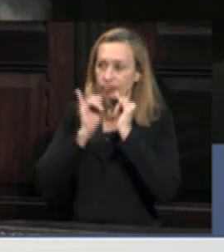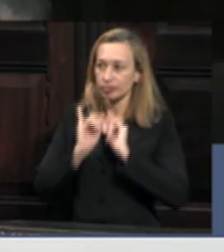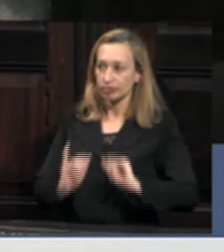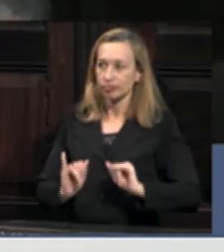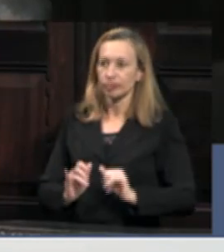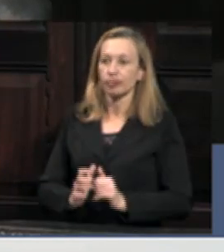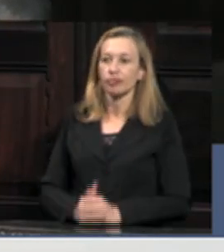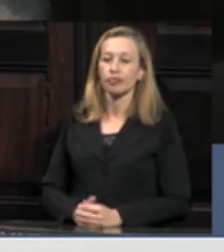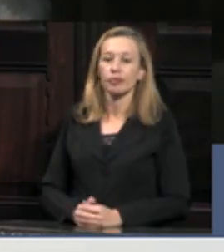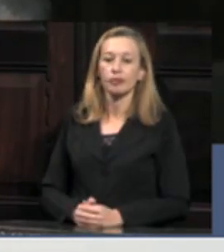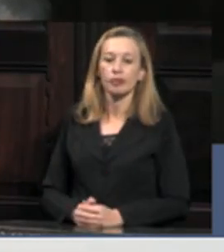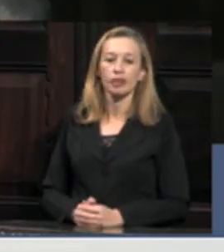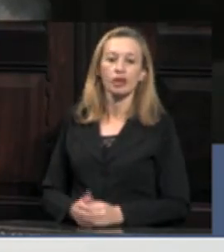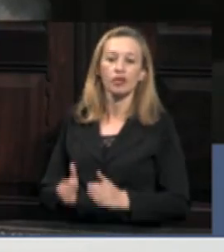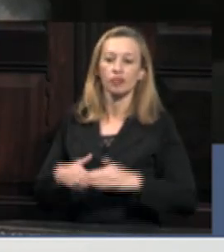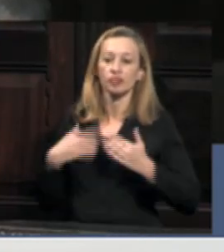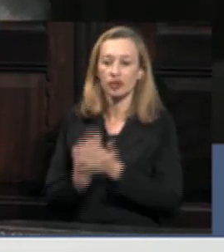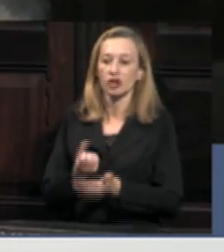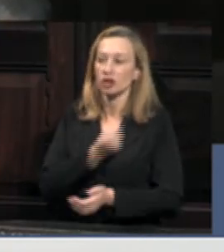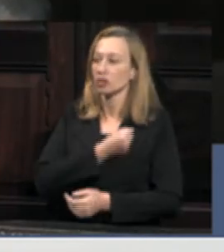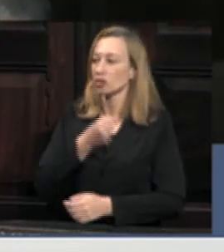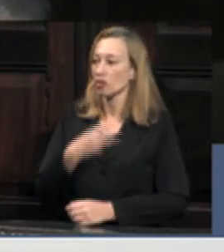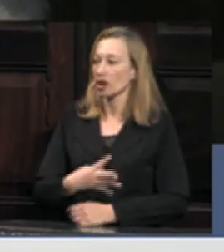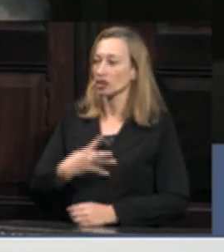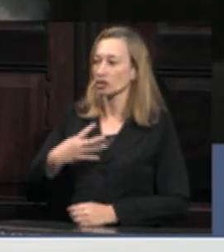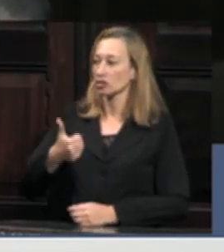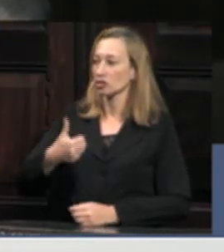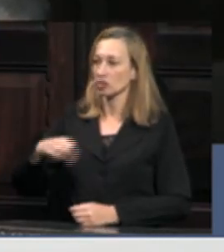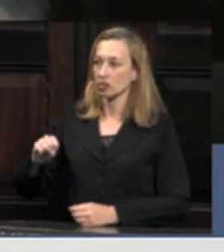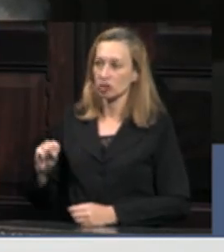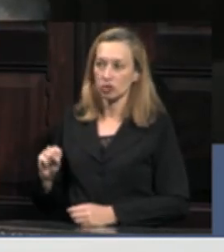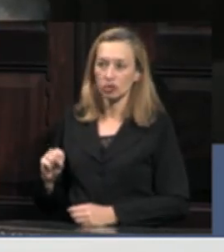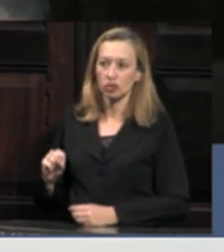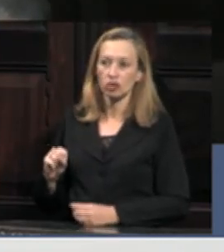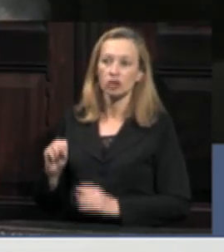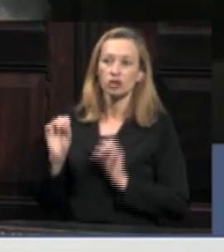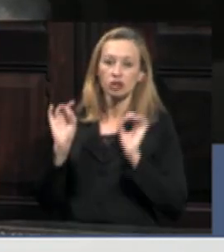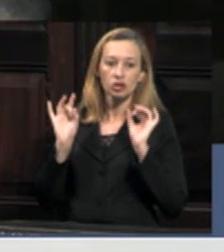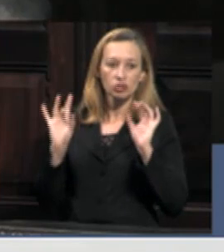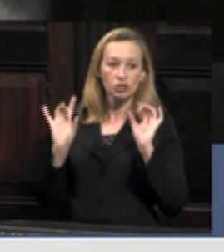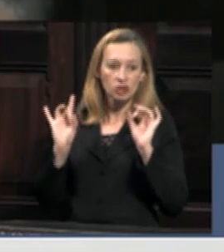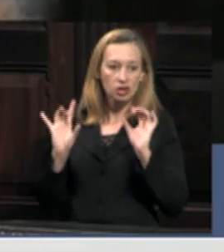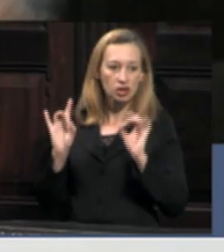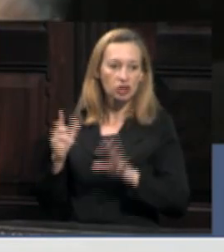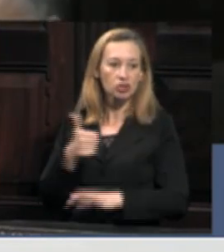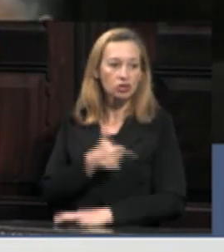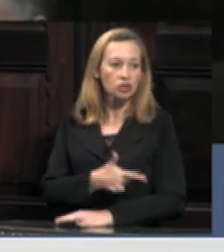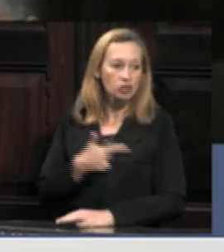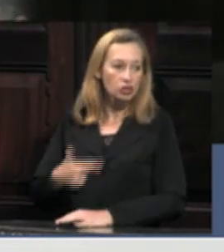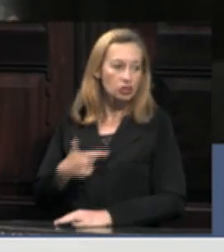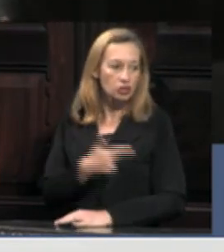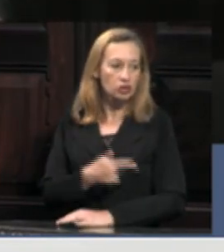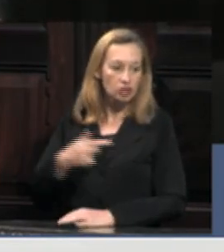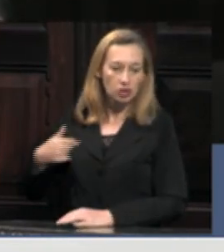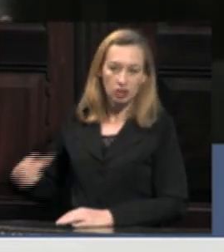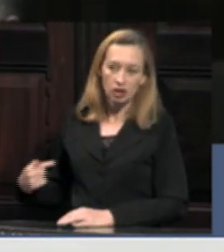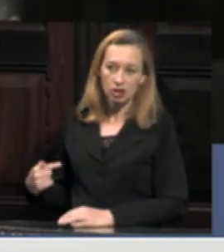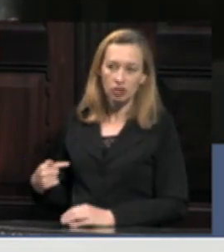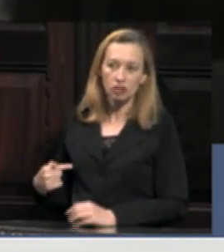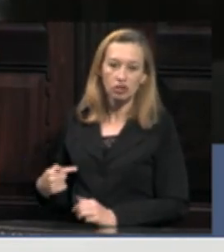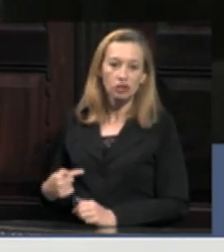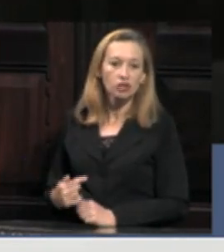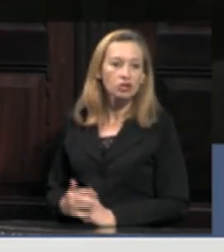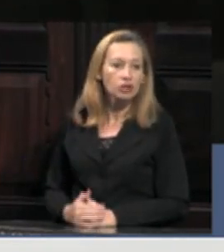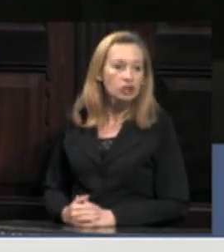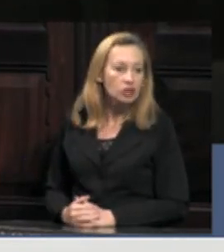Anuncio requerimento 489/2018, de autoria da Comissão Especial instituída pelo requerimento 286/2017, solicita a prorrogação